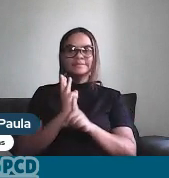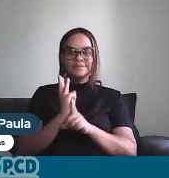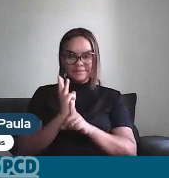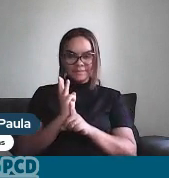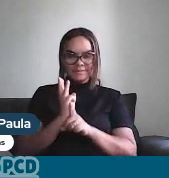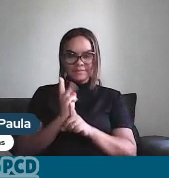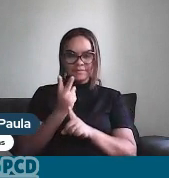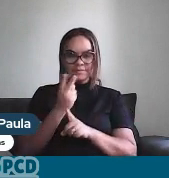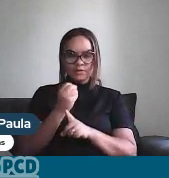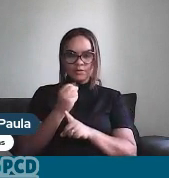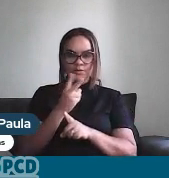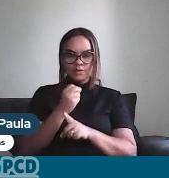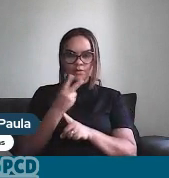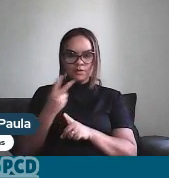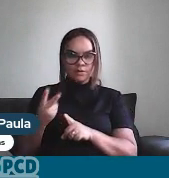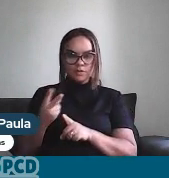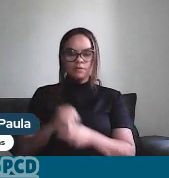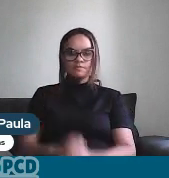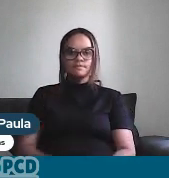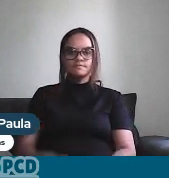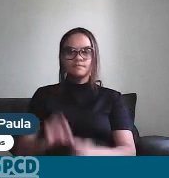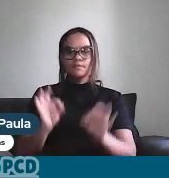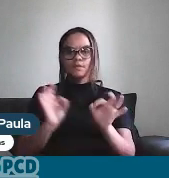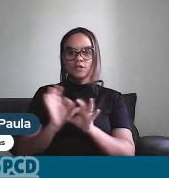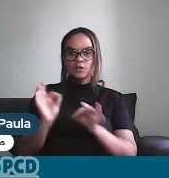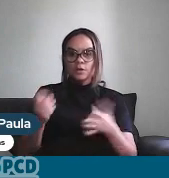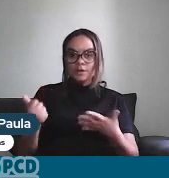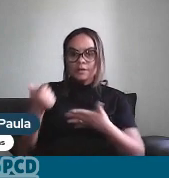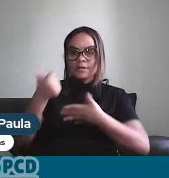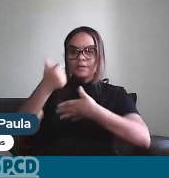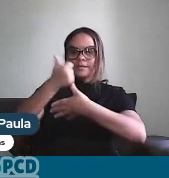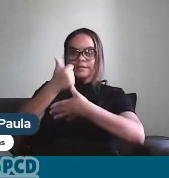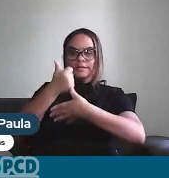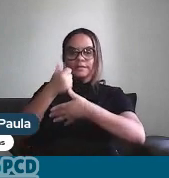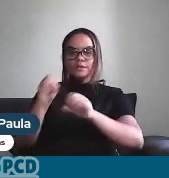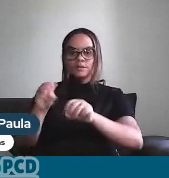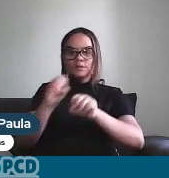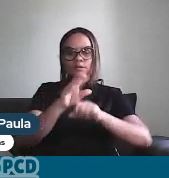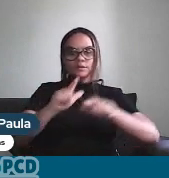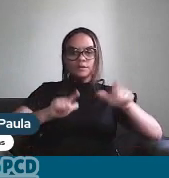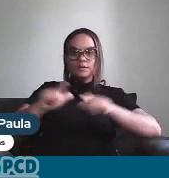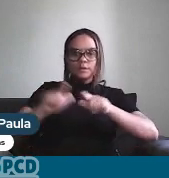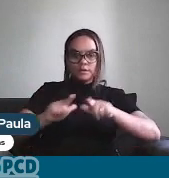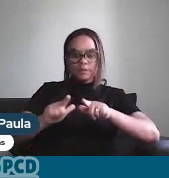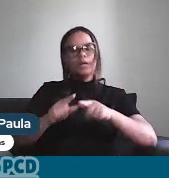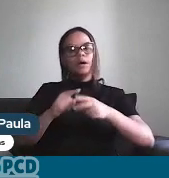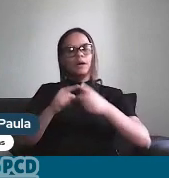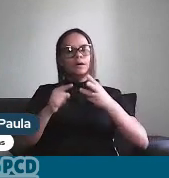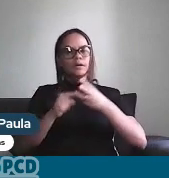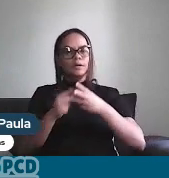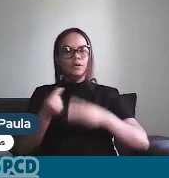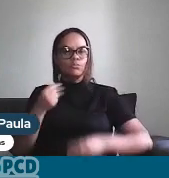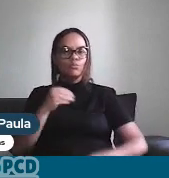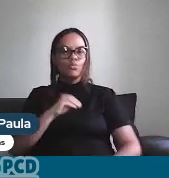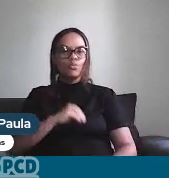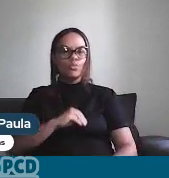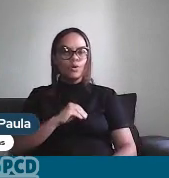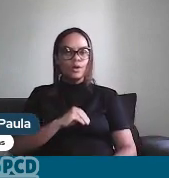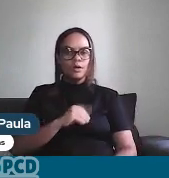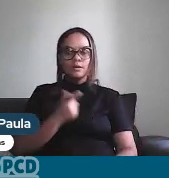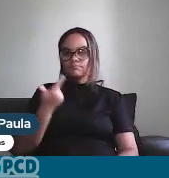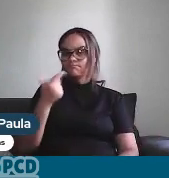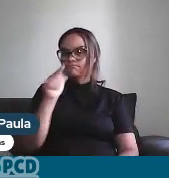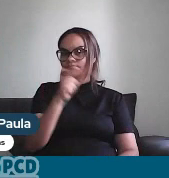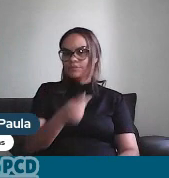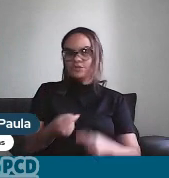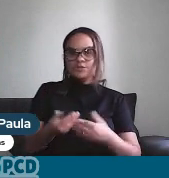2022. Trata principalmente de educação, trabalho e renda. E essa é algo que nós não